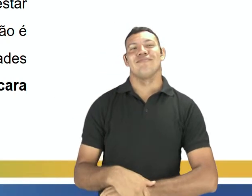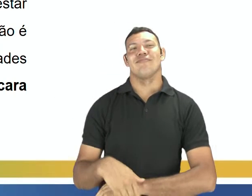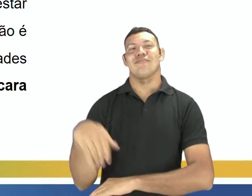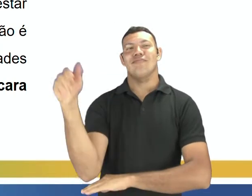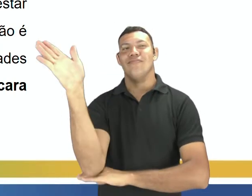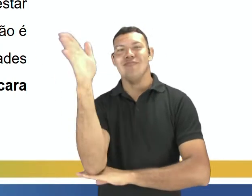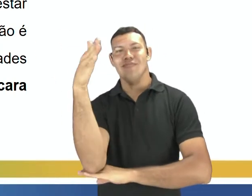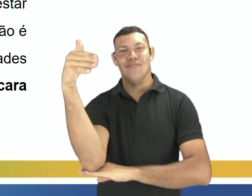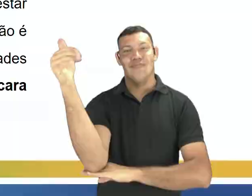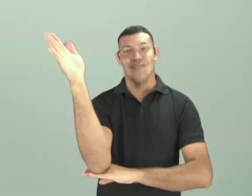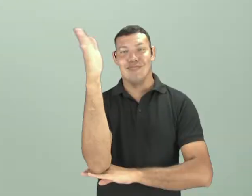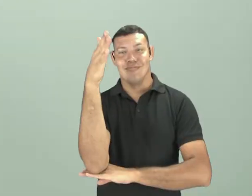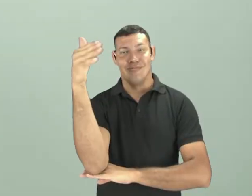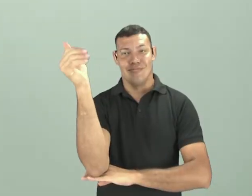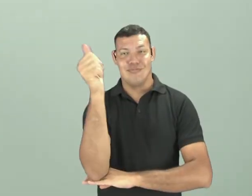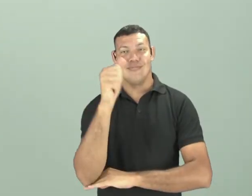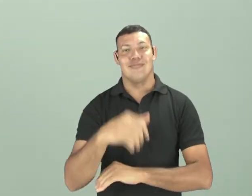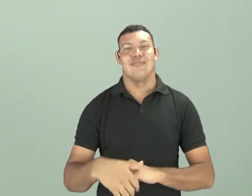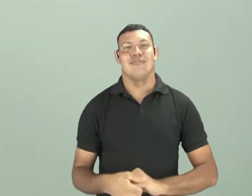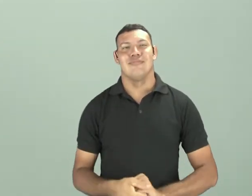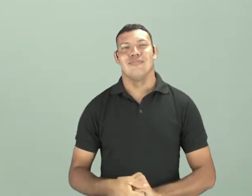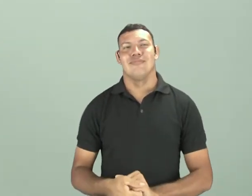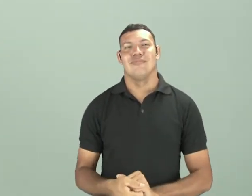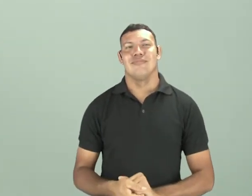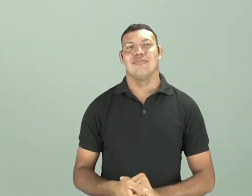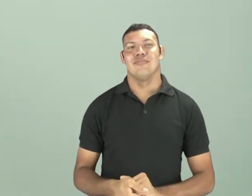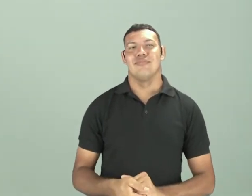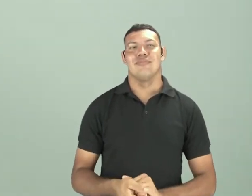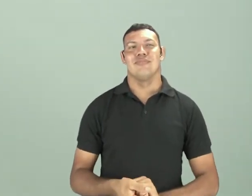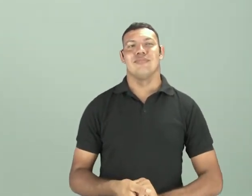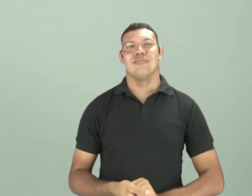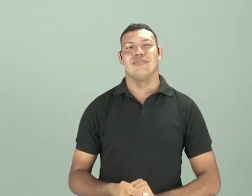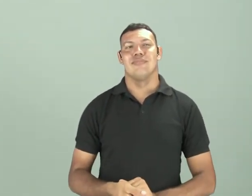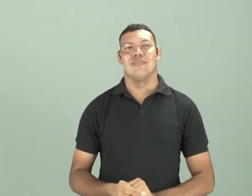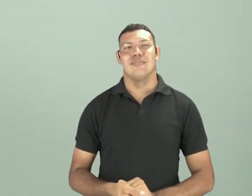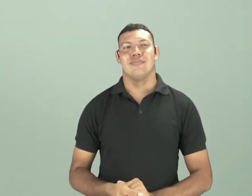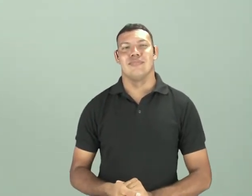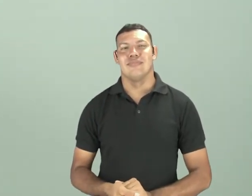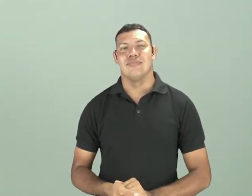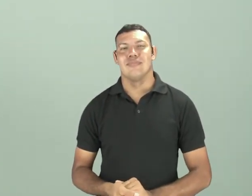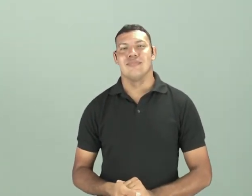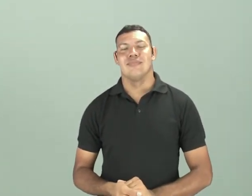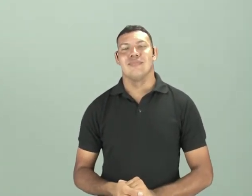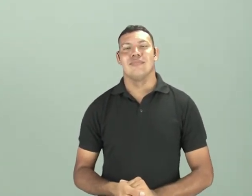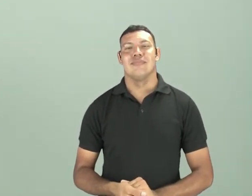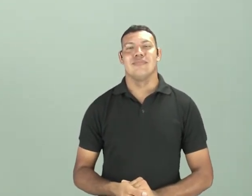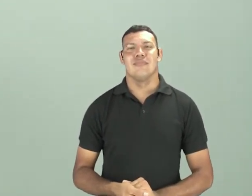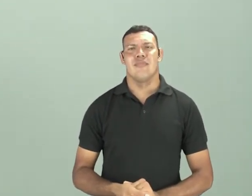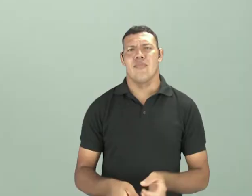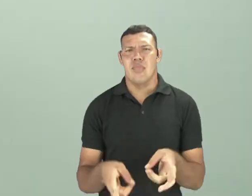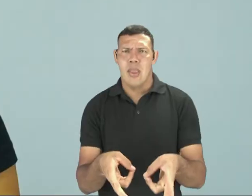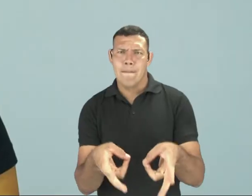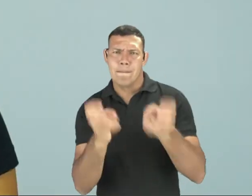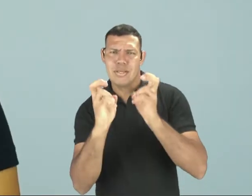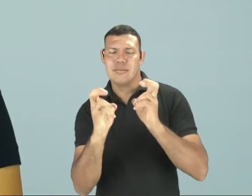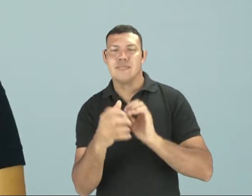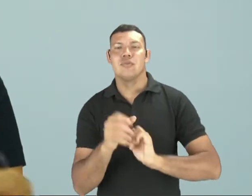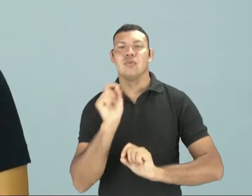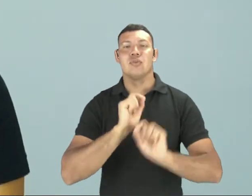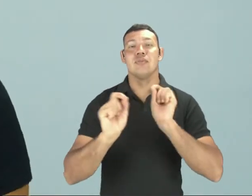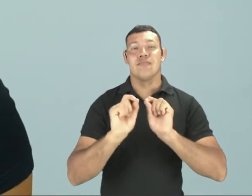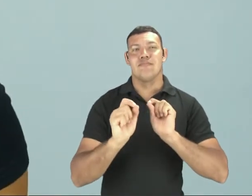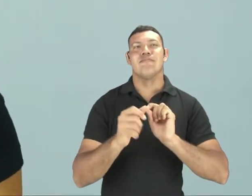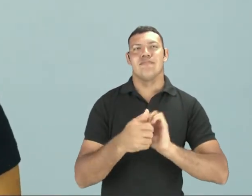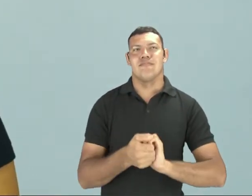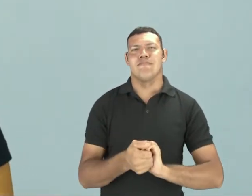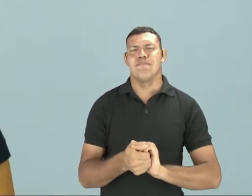Pinho, é uma aluna do 2º ano C, ok? Então vamos lá. Se a gente parar para perceber, nós temos aí